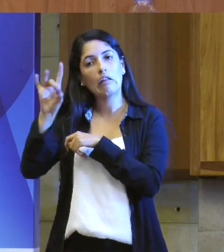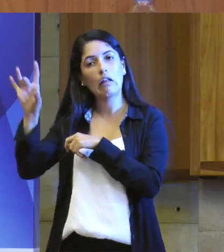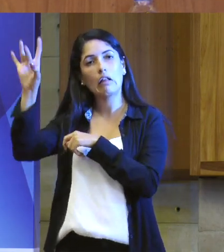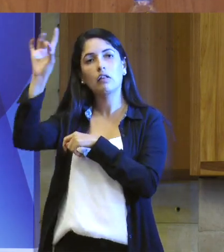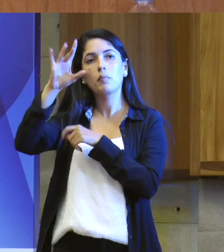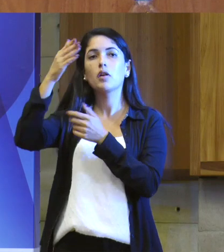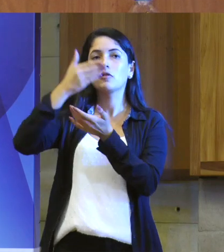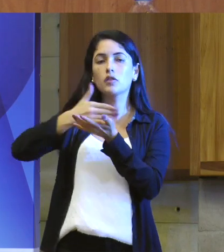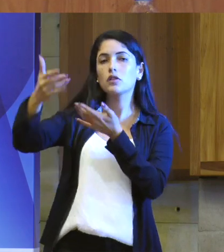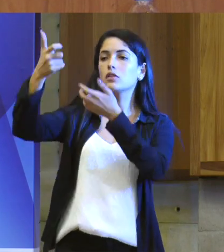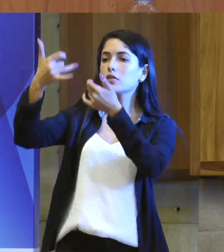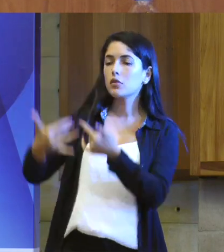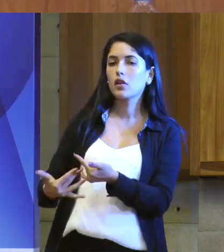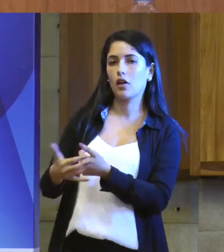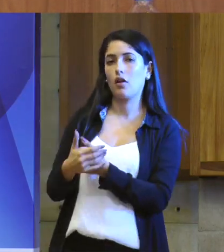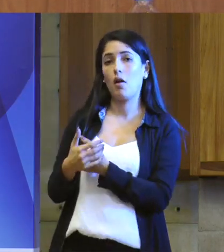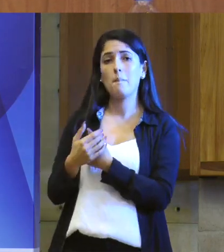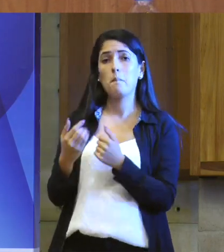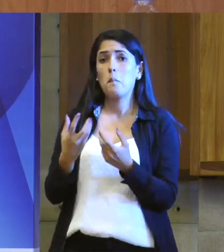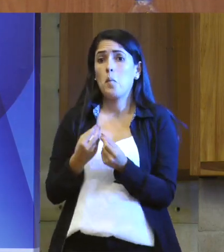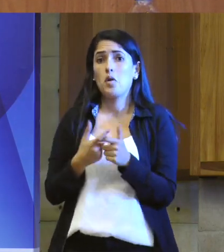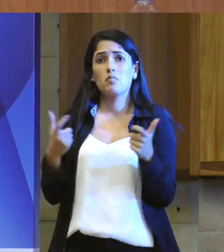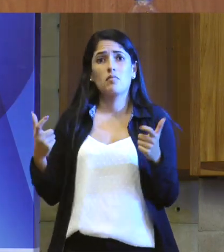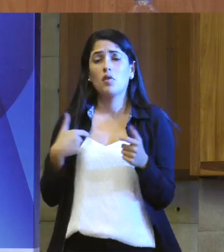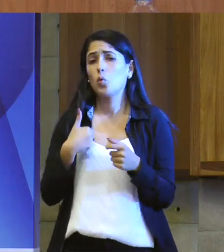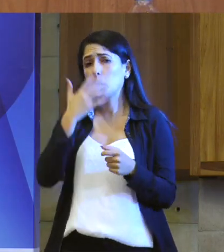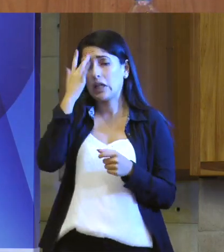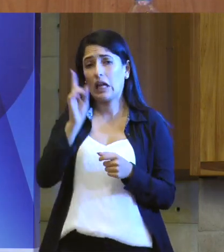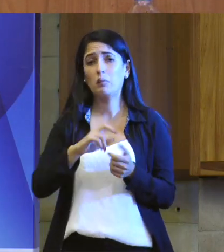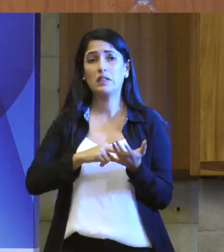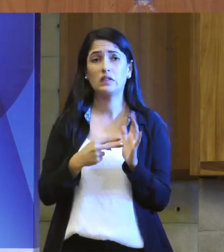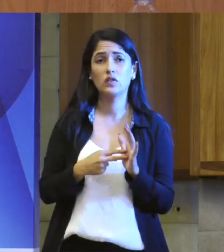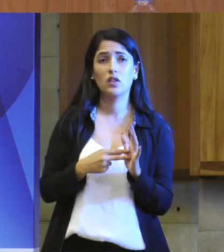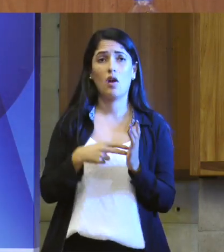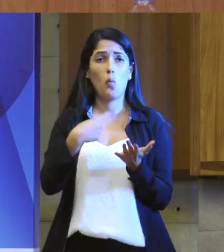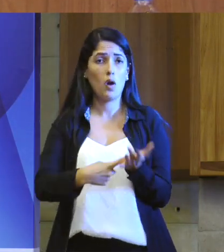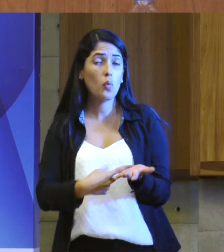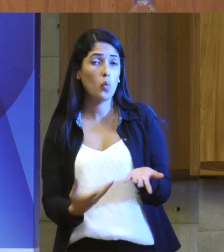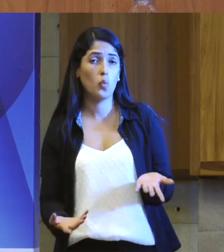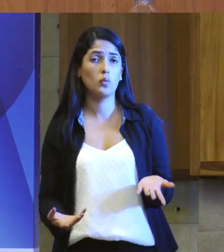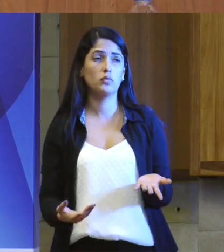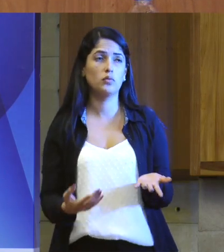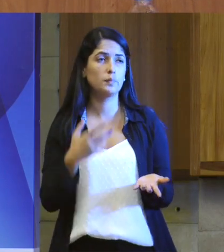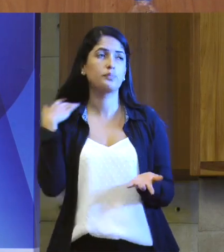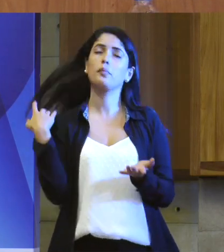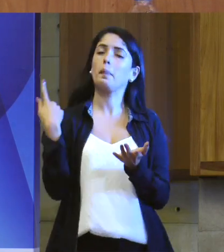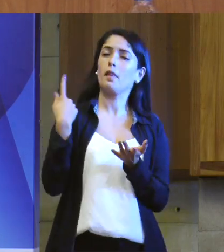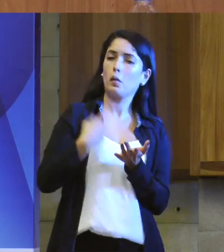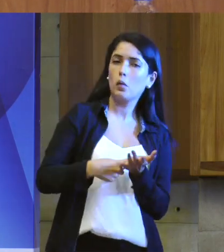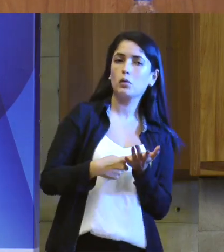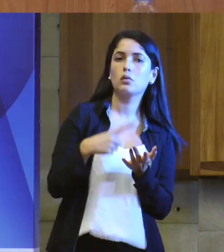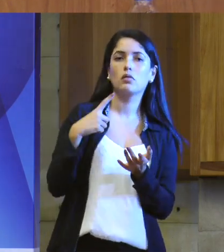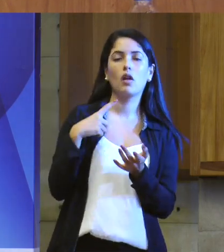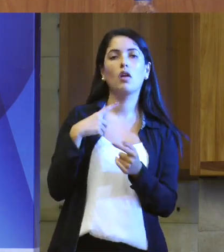dos países para explicar melhor o acordo que também muita gente não sabe sequer o que está no acordo então acordo tem importantes cláusulas que garantem